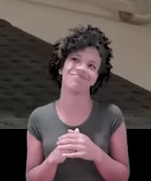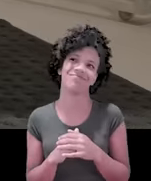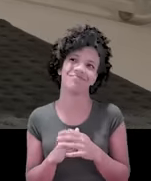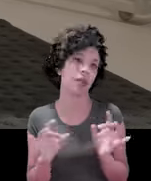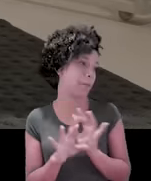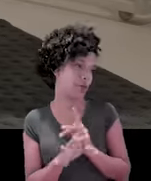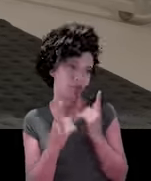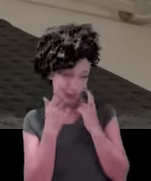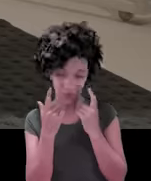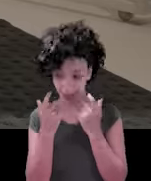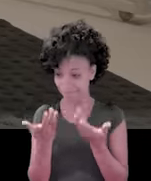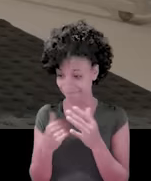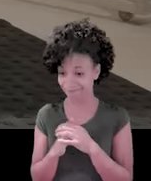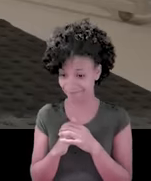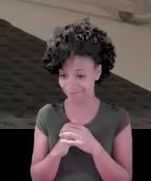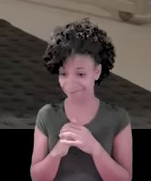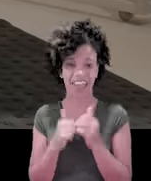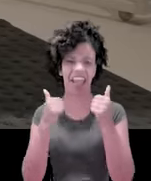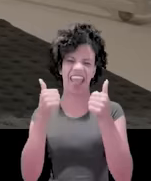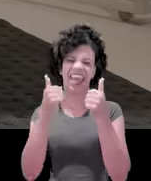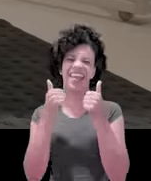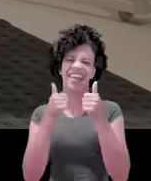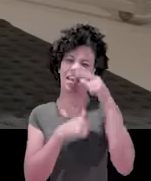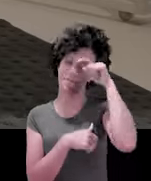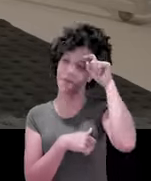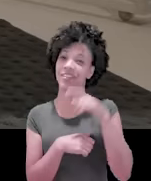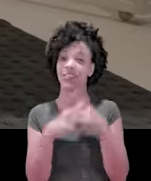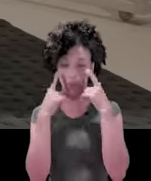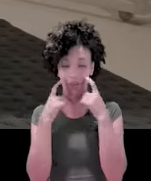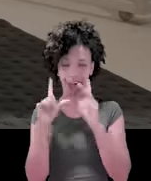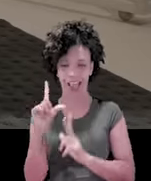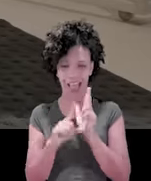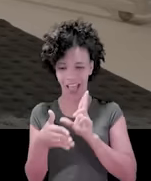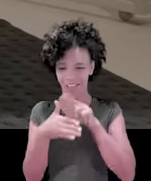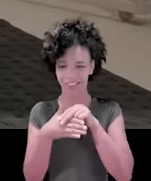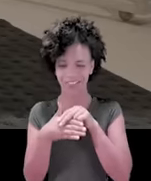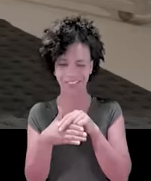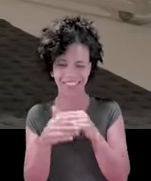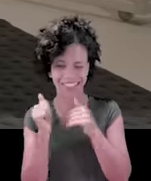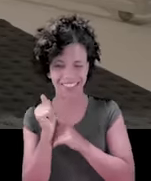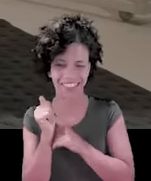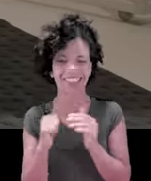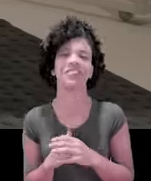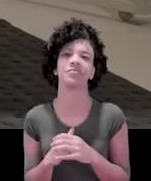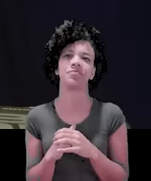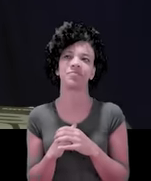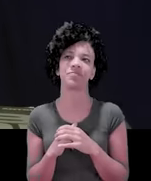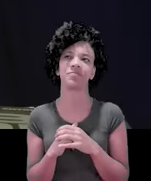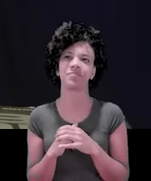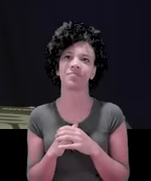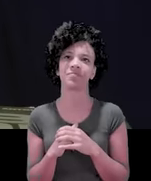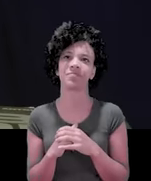e pronto chorei conseguiram aí galera arquivo convivência E aí